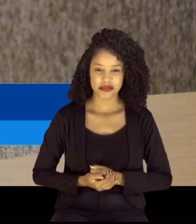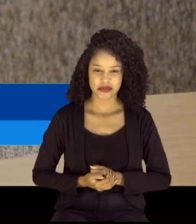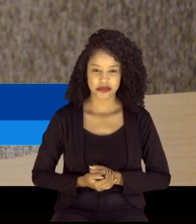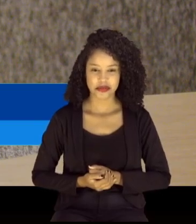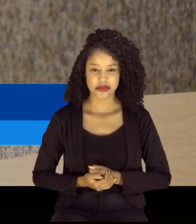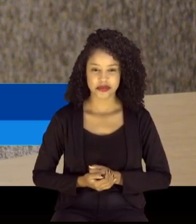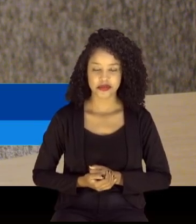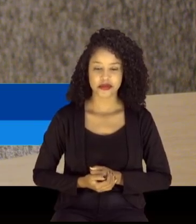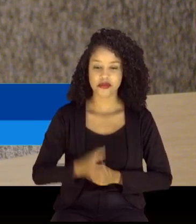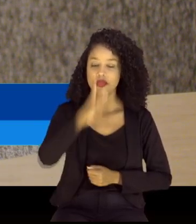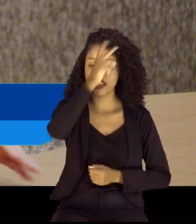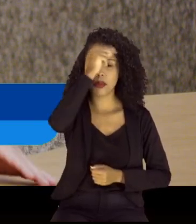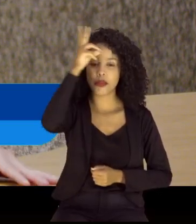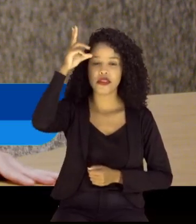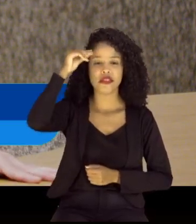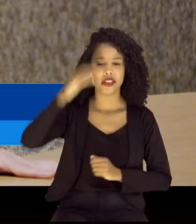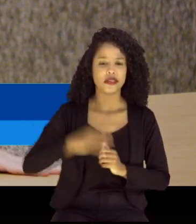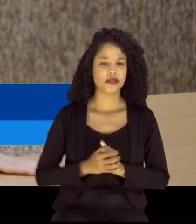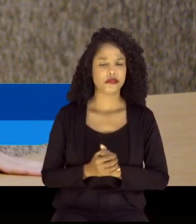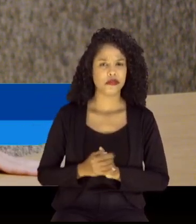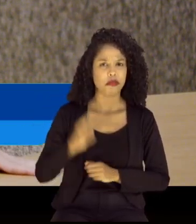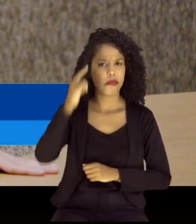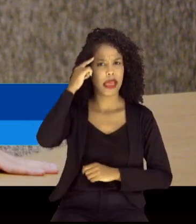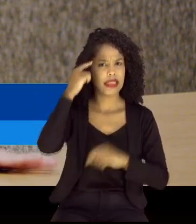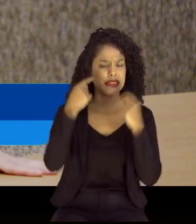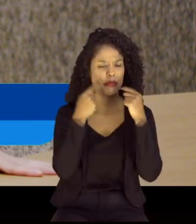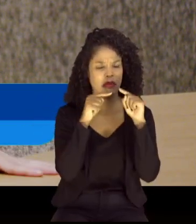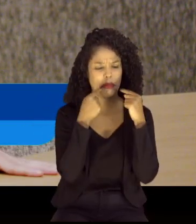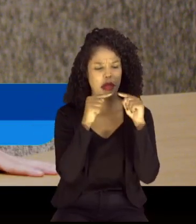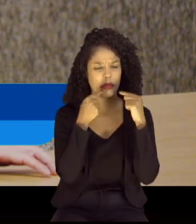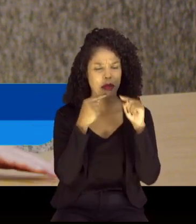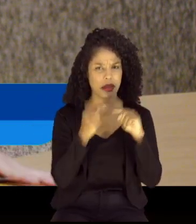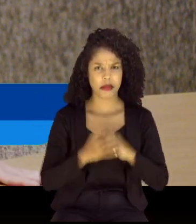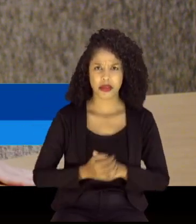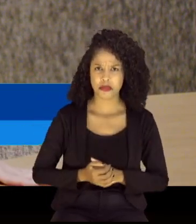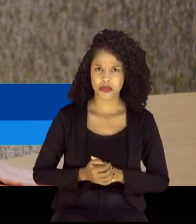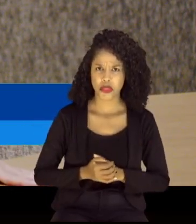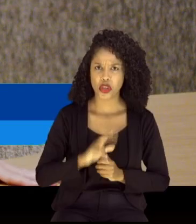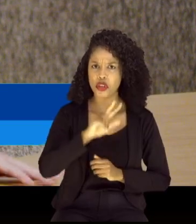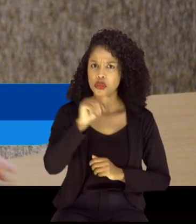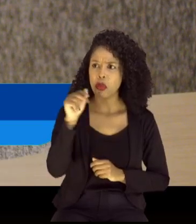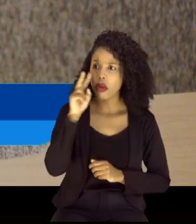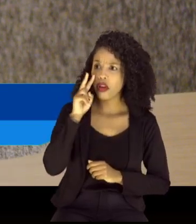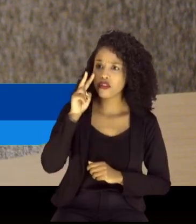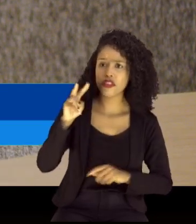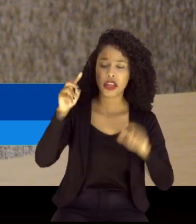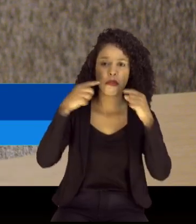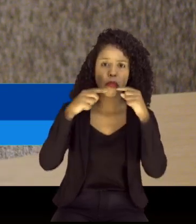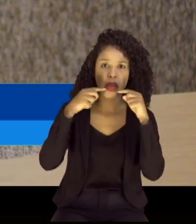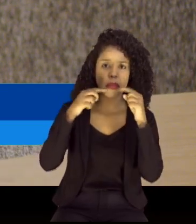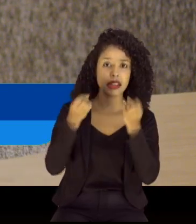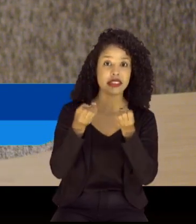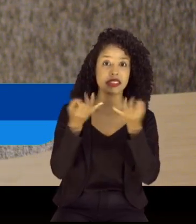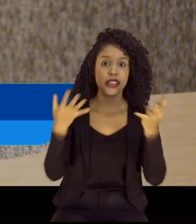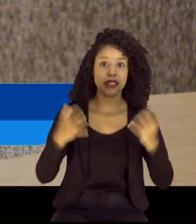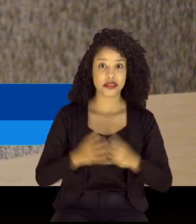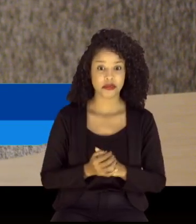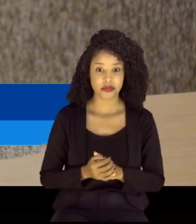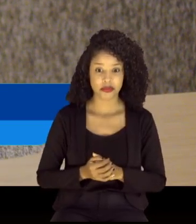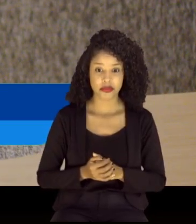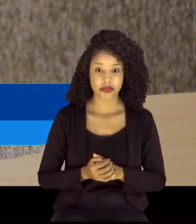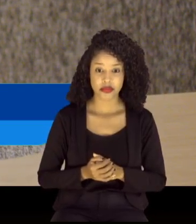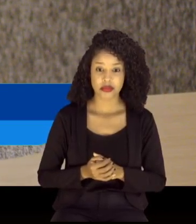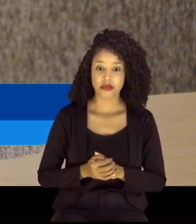E os prefeitos? Pensem numa chiadeira. Eu nunca vi tanto prefeito chiando, a MUP se reúne, vi patriota